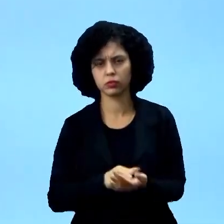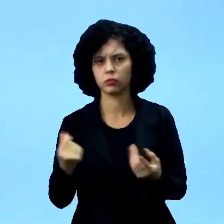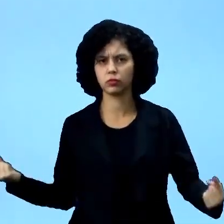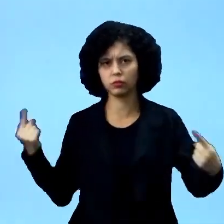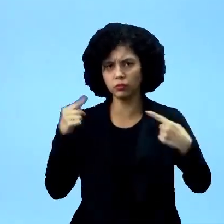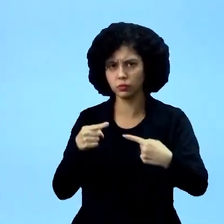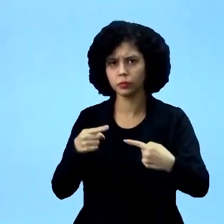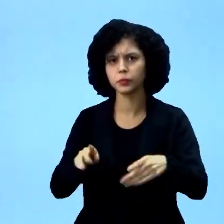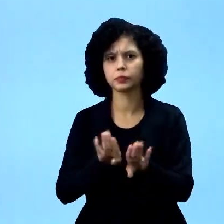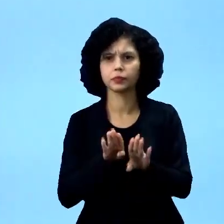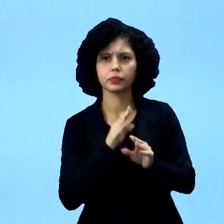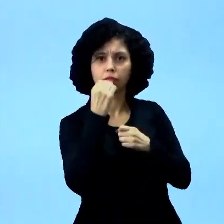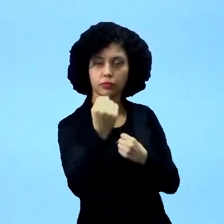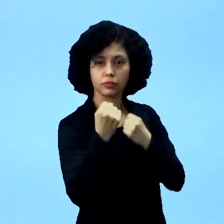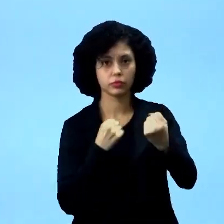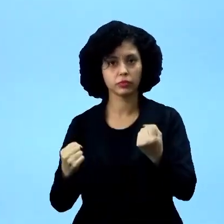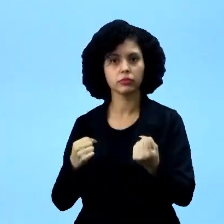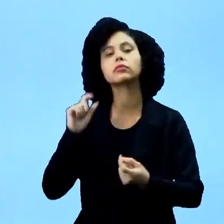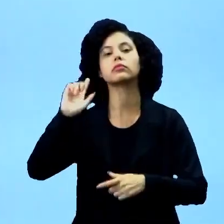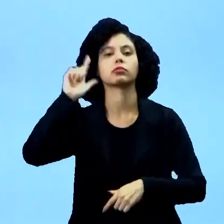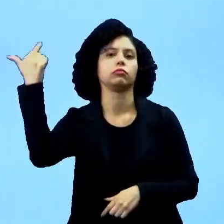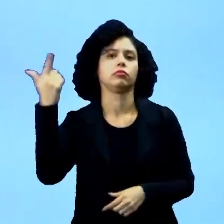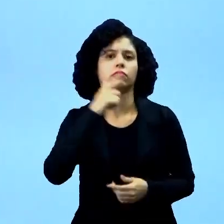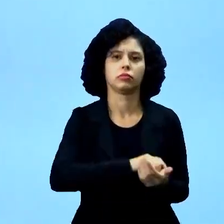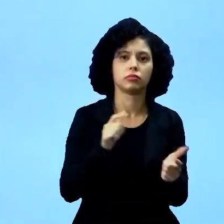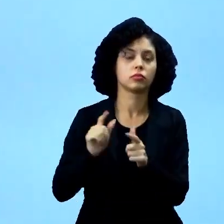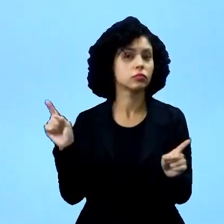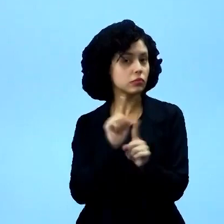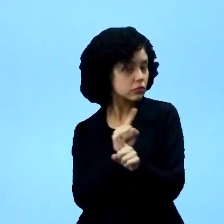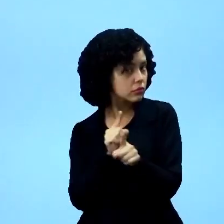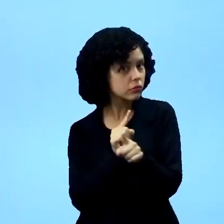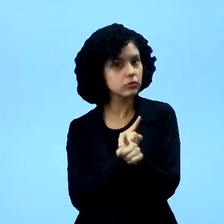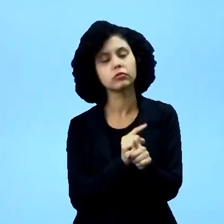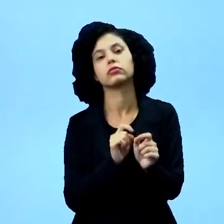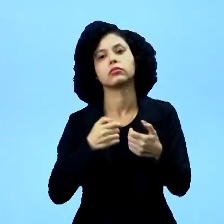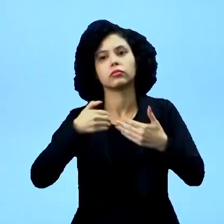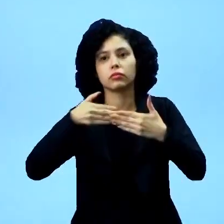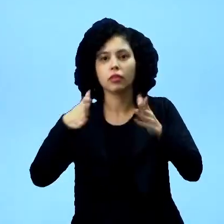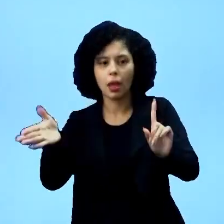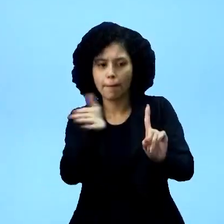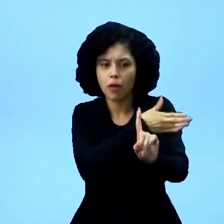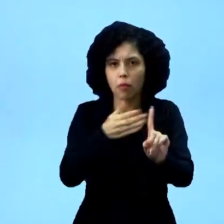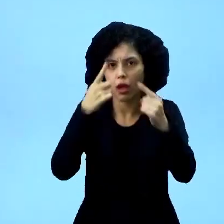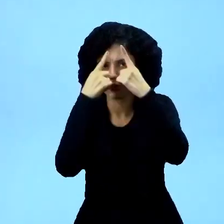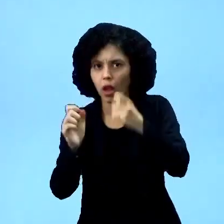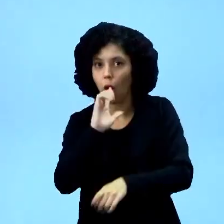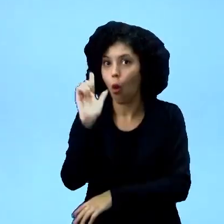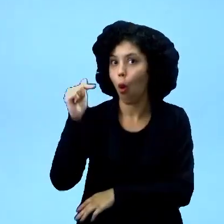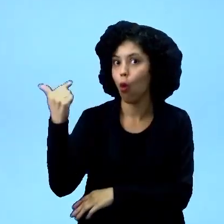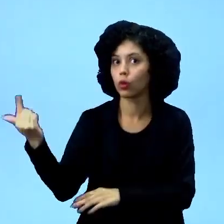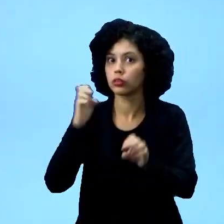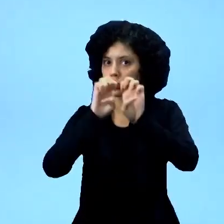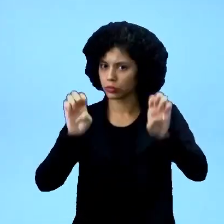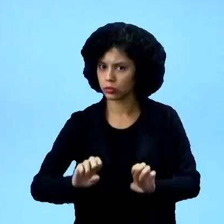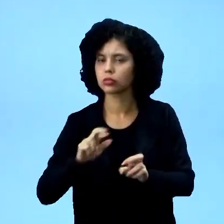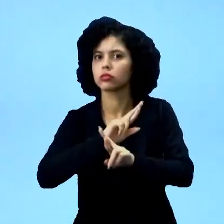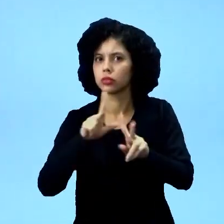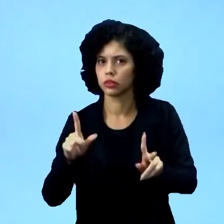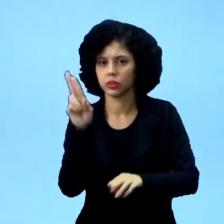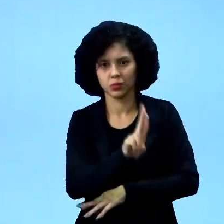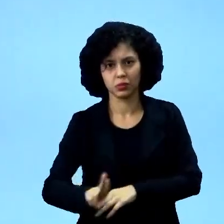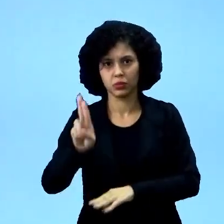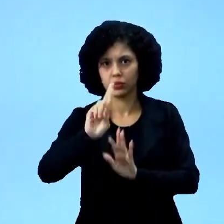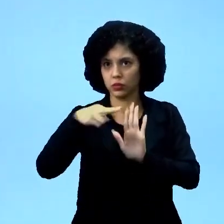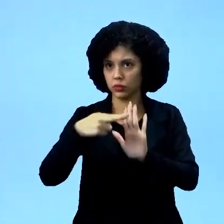por aí, então eu tava lutando lá no meio da rua ali com o pessoal na frente. Não, a briga, a violência tem uma outra estruturação porque a gente não vai